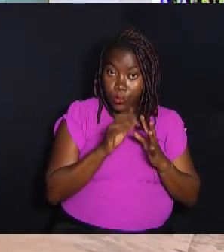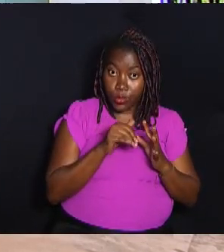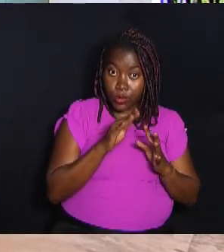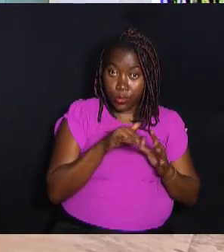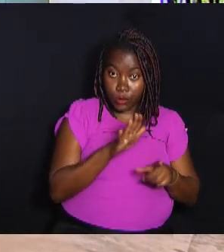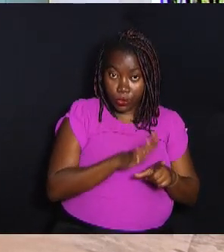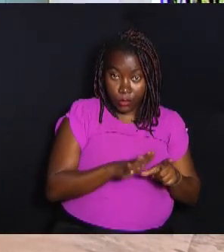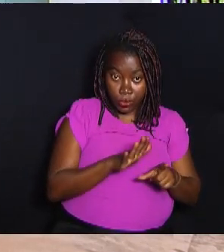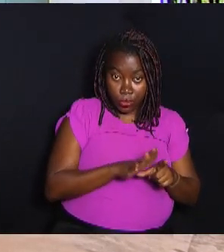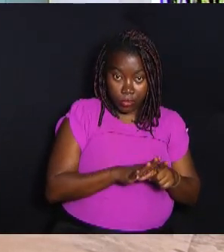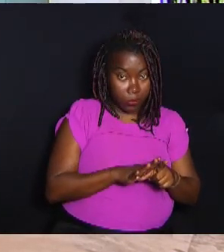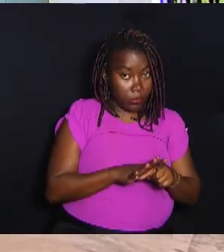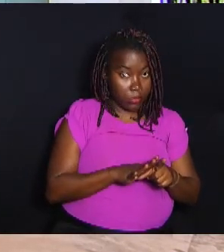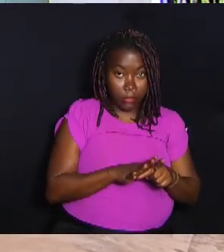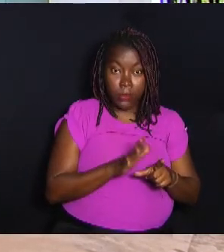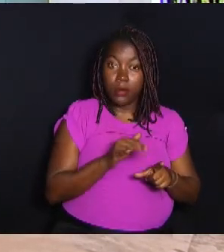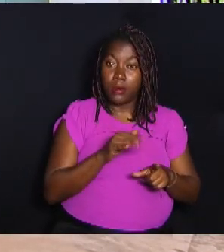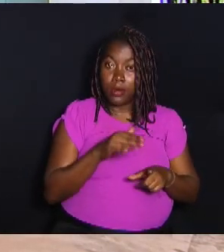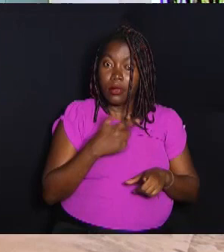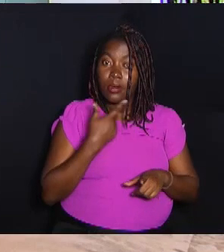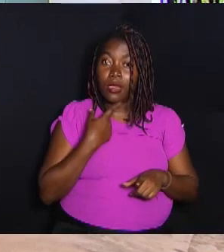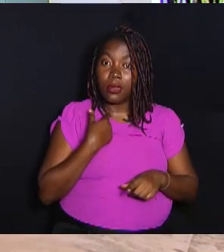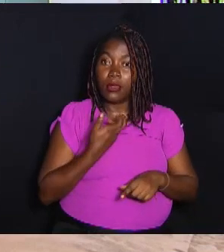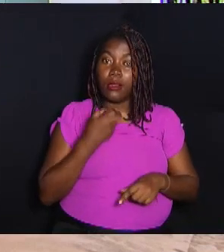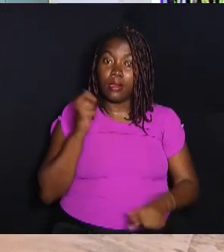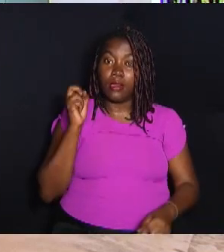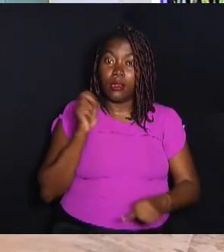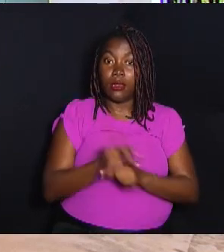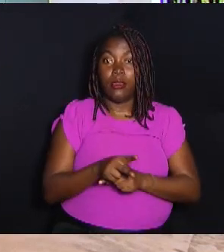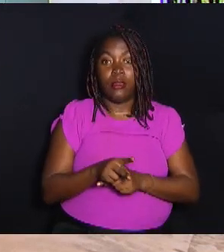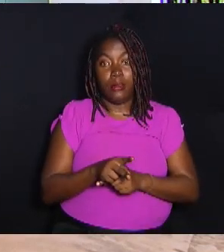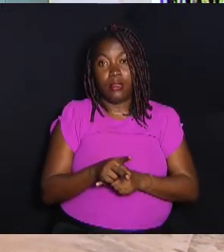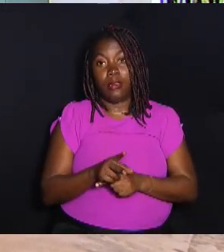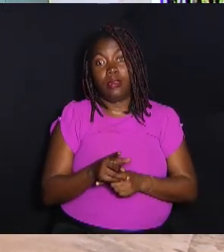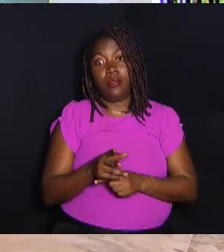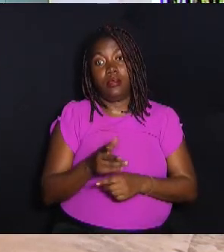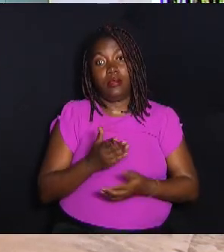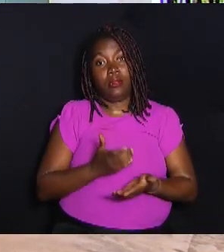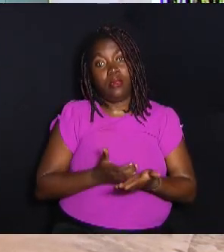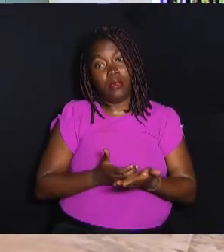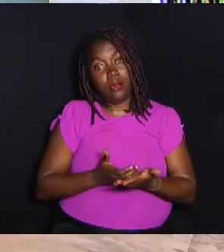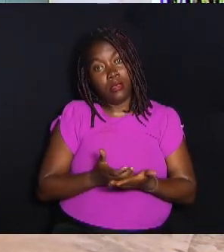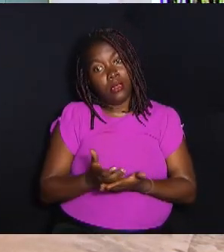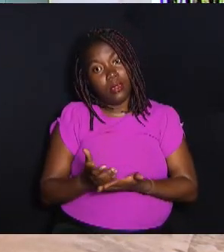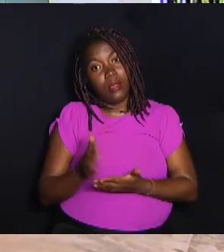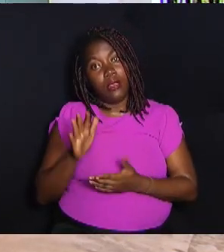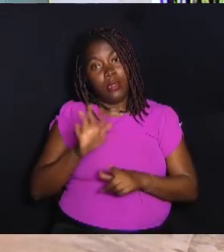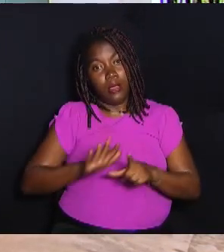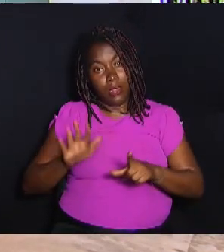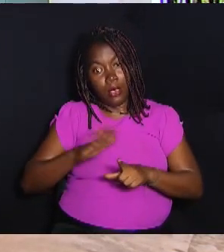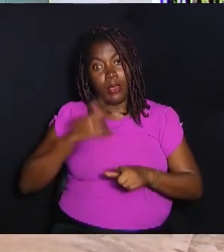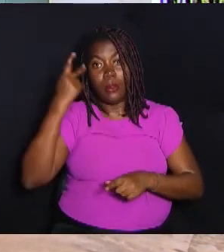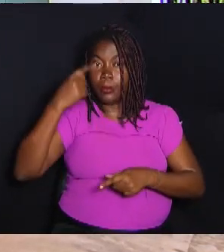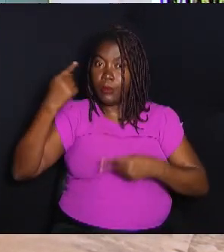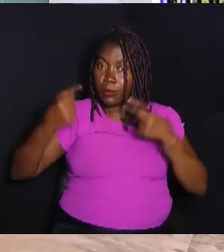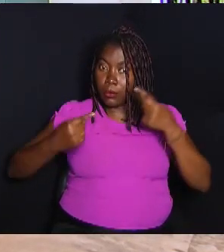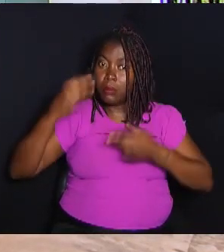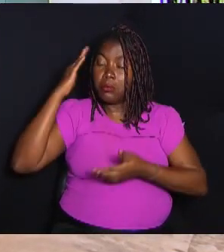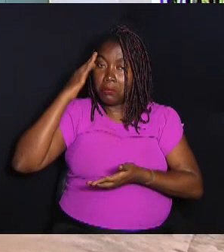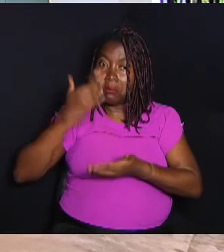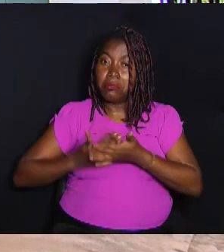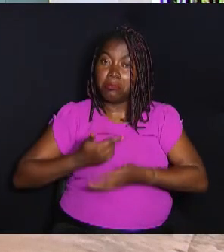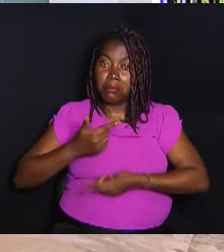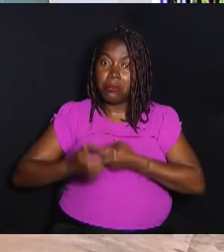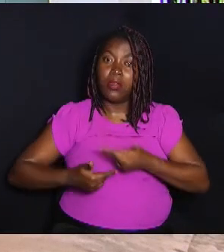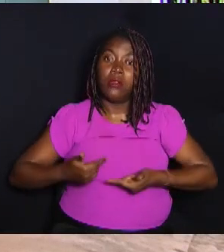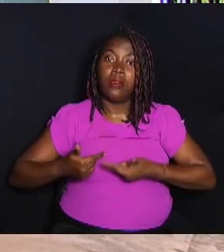que vai atender não só quem já está na área, né, mas quem pretende ingressar, quem é iniciante aí na área